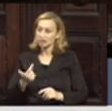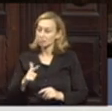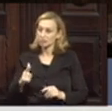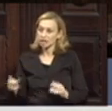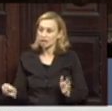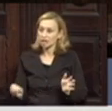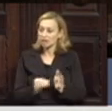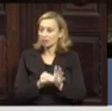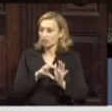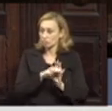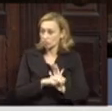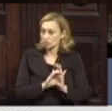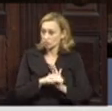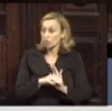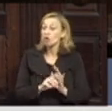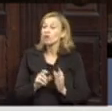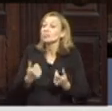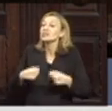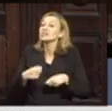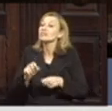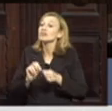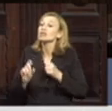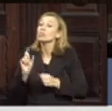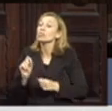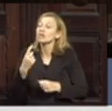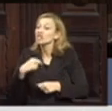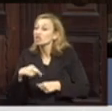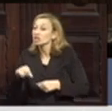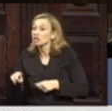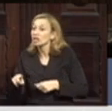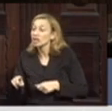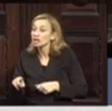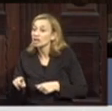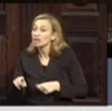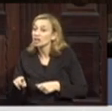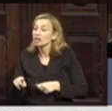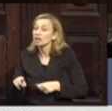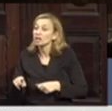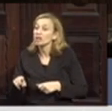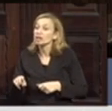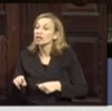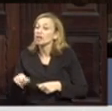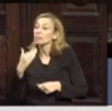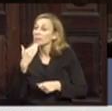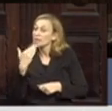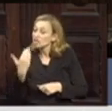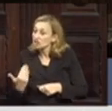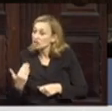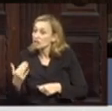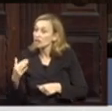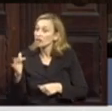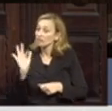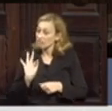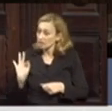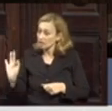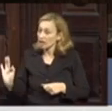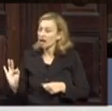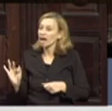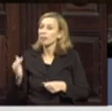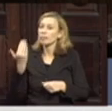governador esqueceu de lembrá-lo de algumas questões. A primeira, da independência dos poderes.